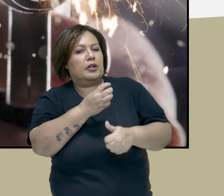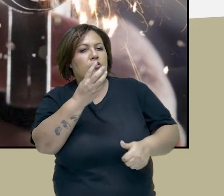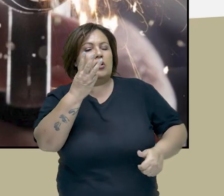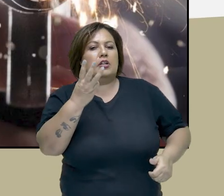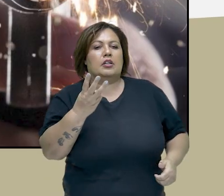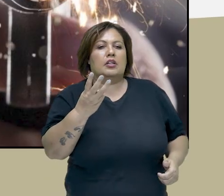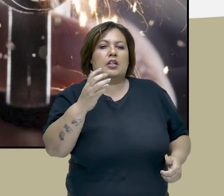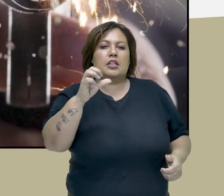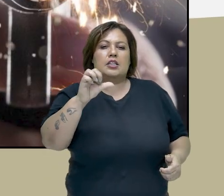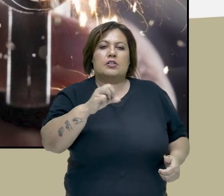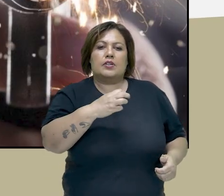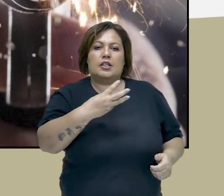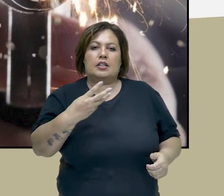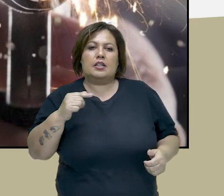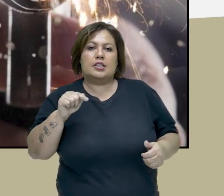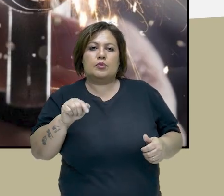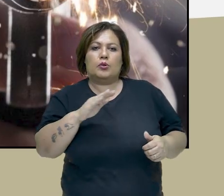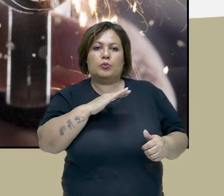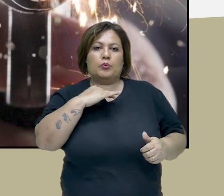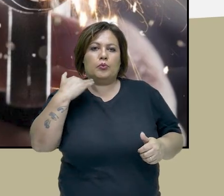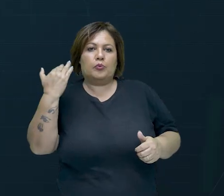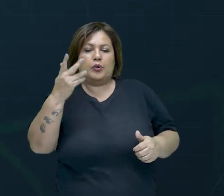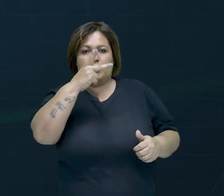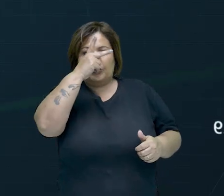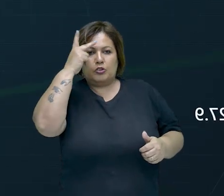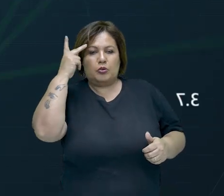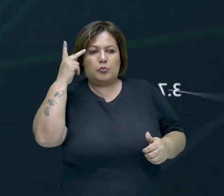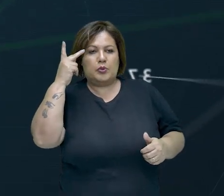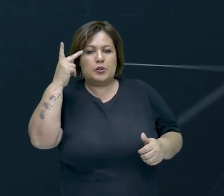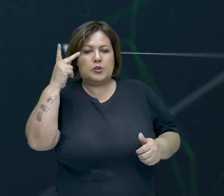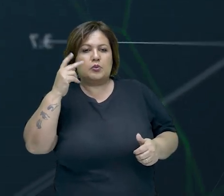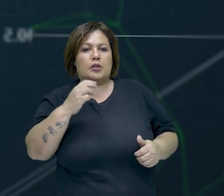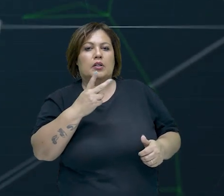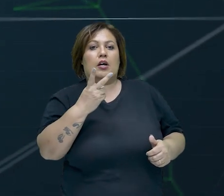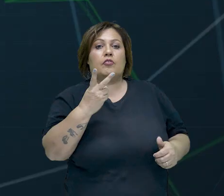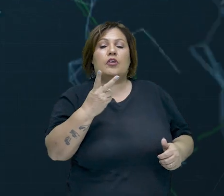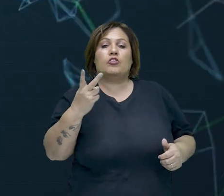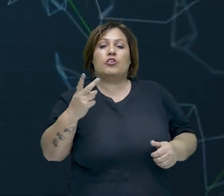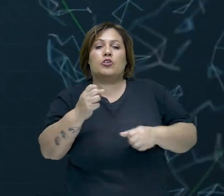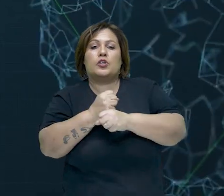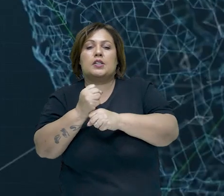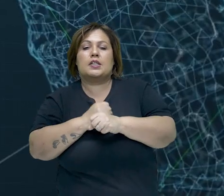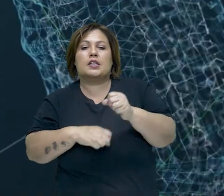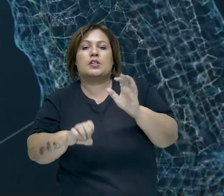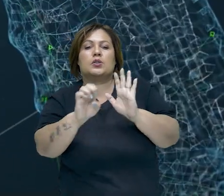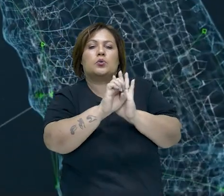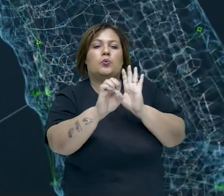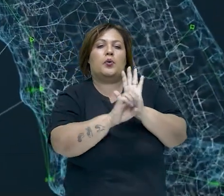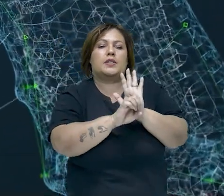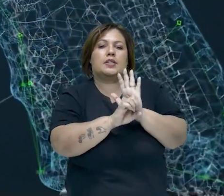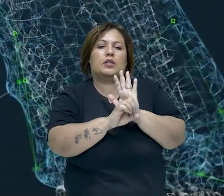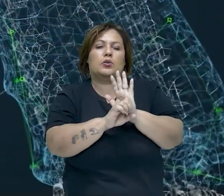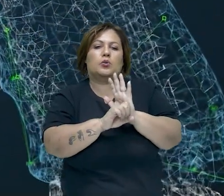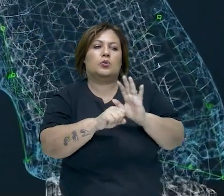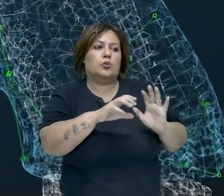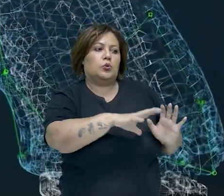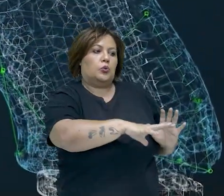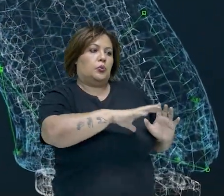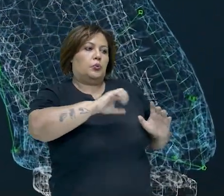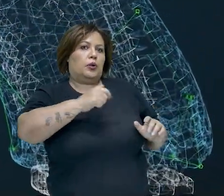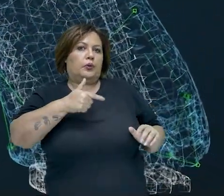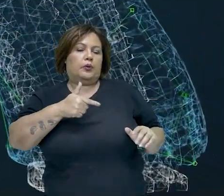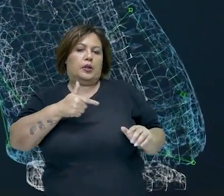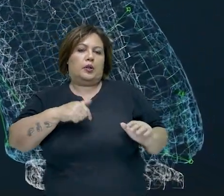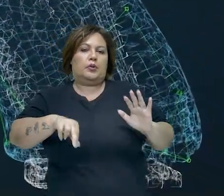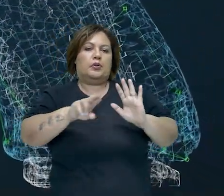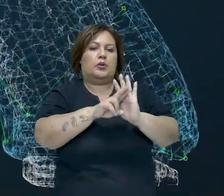de 393 mil mortes. Promulgado há 22 anos, o Estatuto do Desarmamento estabeleceu